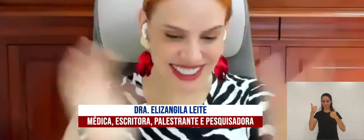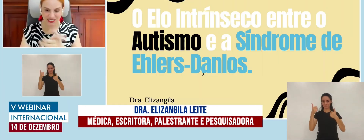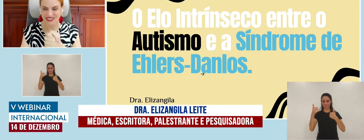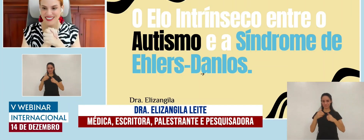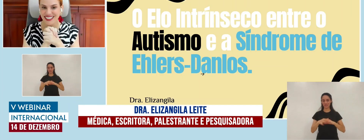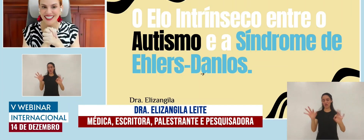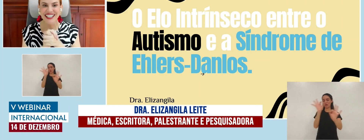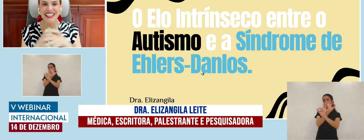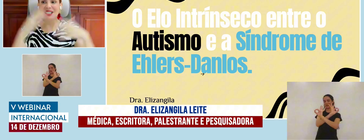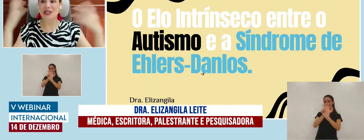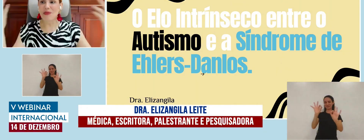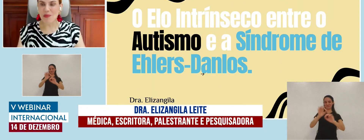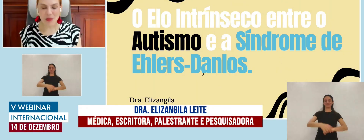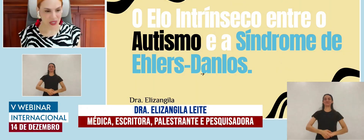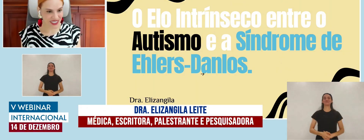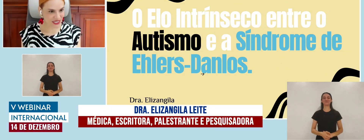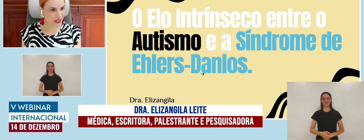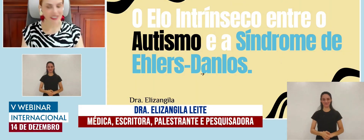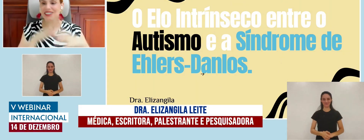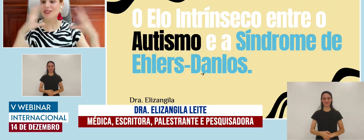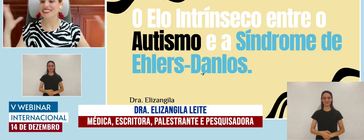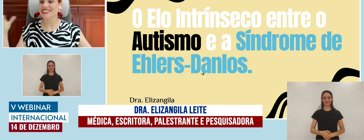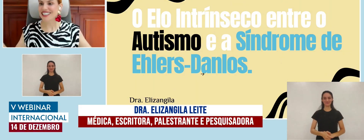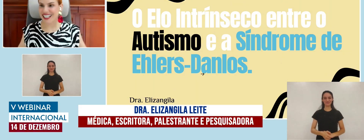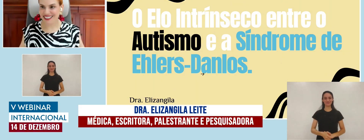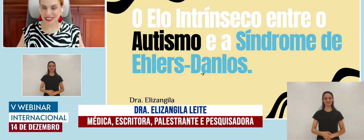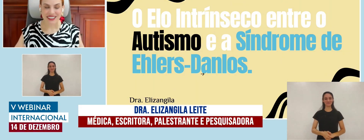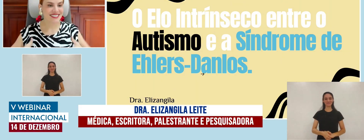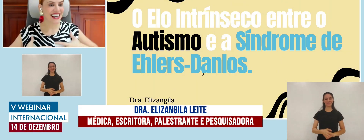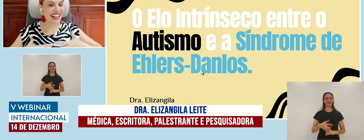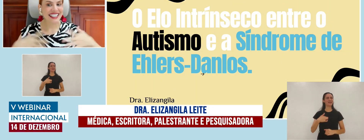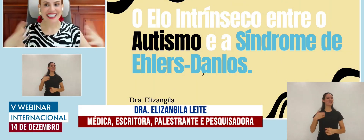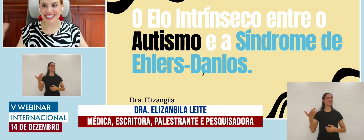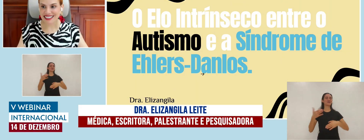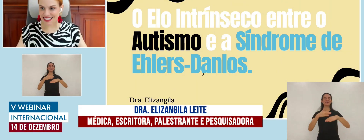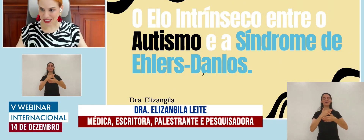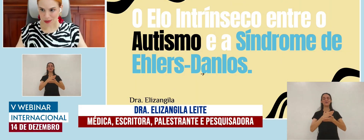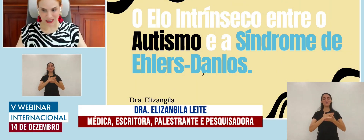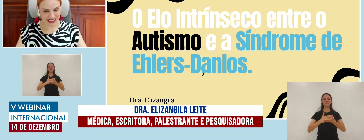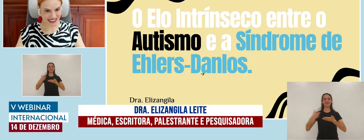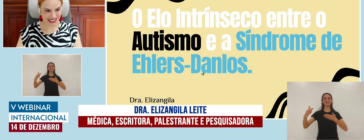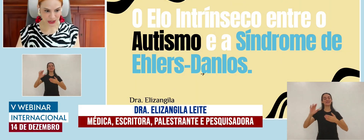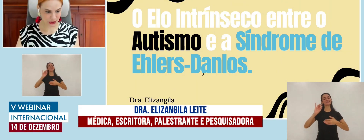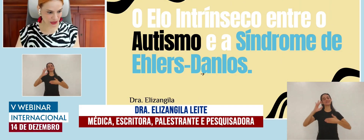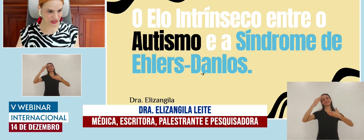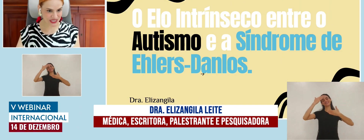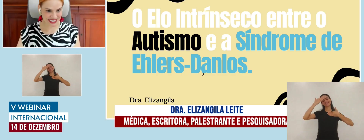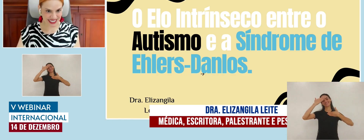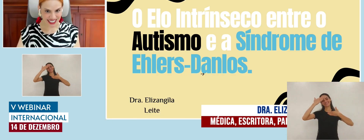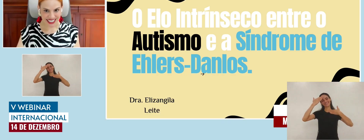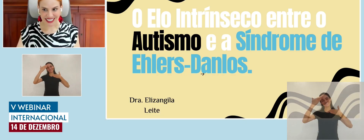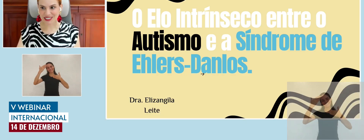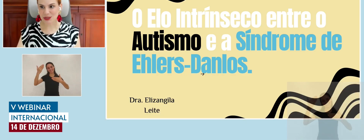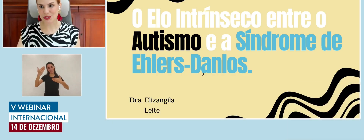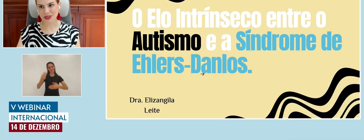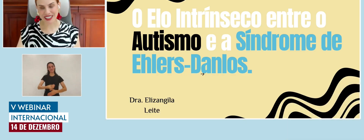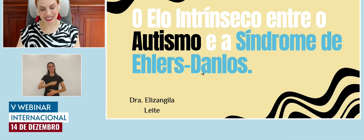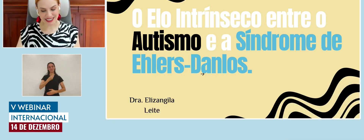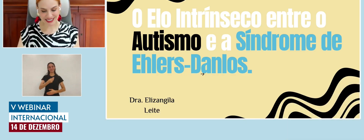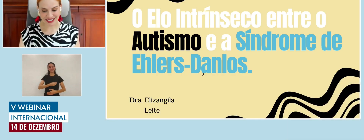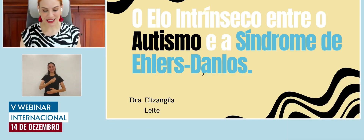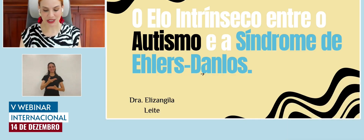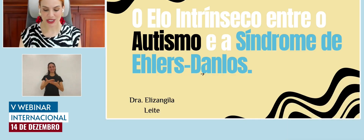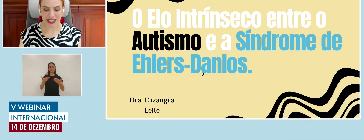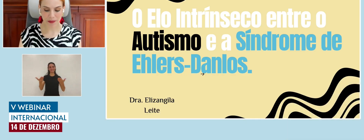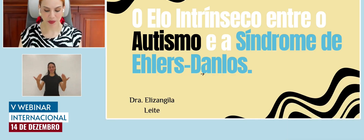Ótimo. Então, eu quero começar assim agradecendo a presença de todos vocês. Eu sou